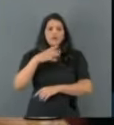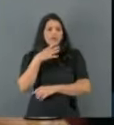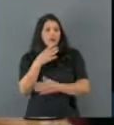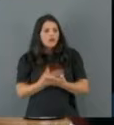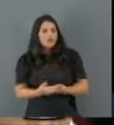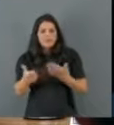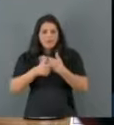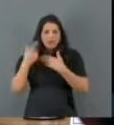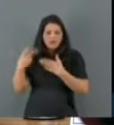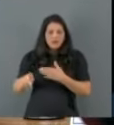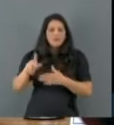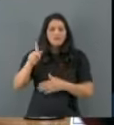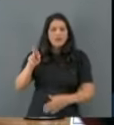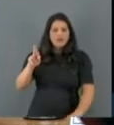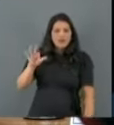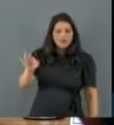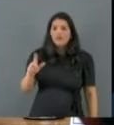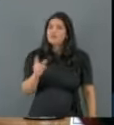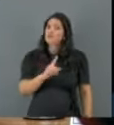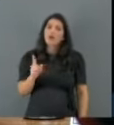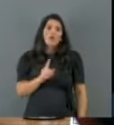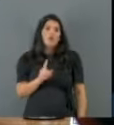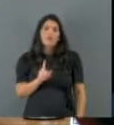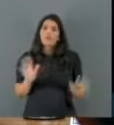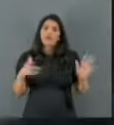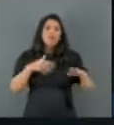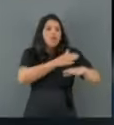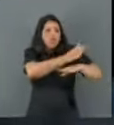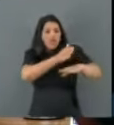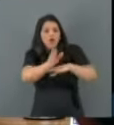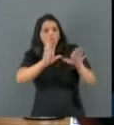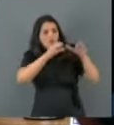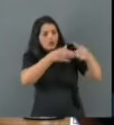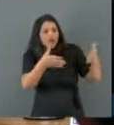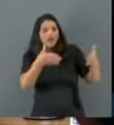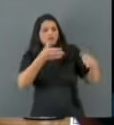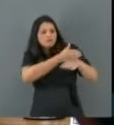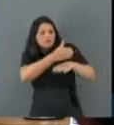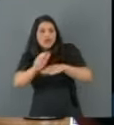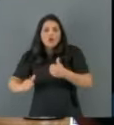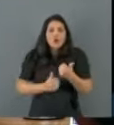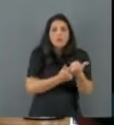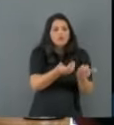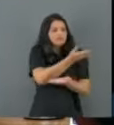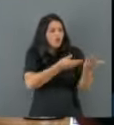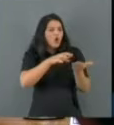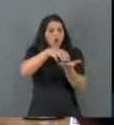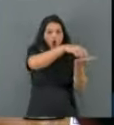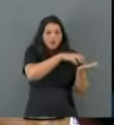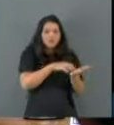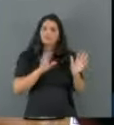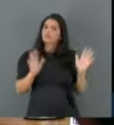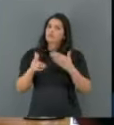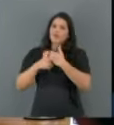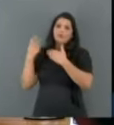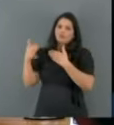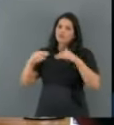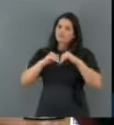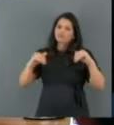papel da Polícia Rodoviária Federal? Está nas comunidades, está, enfim, colaborando com outros órgãos.